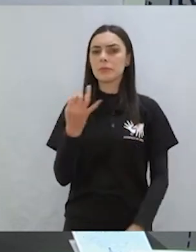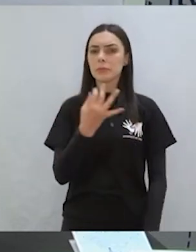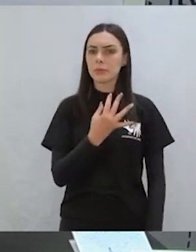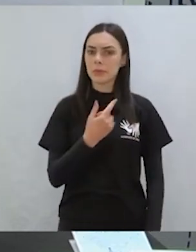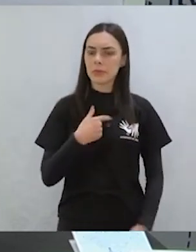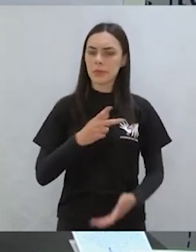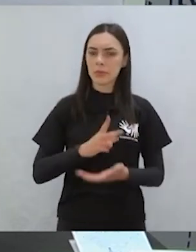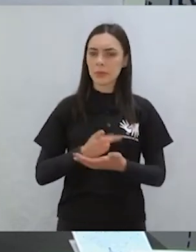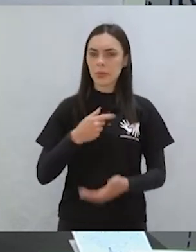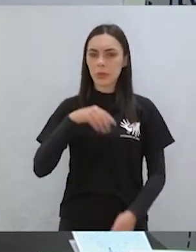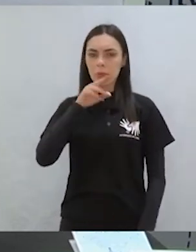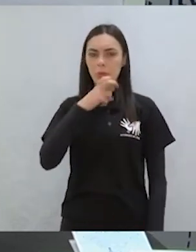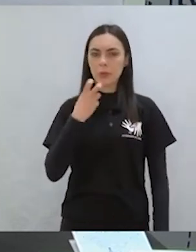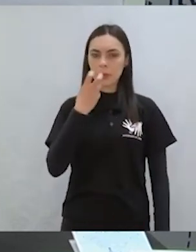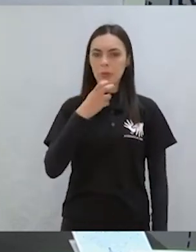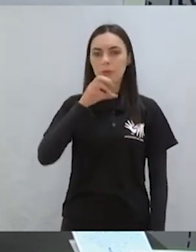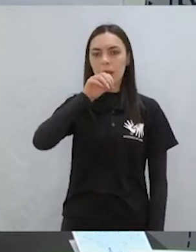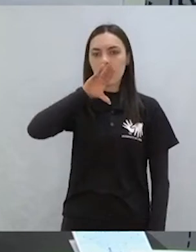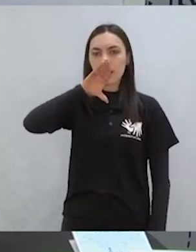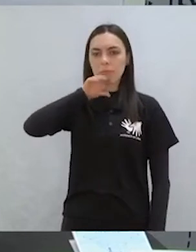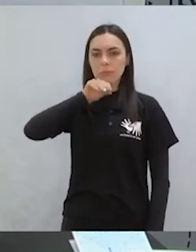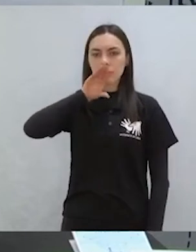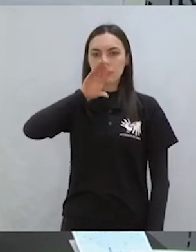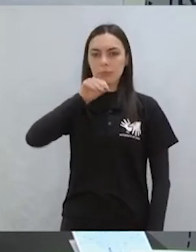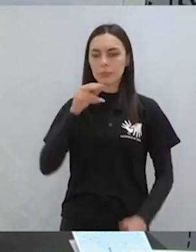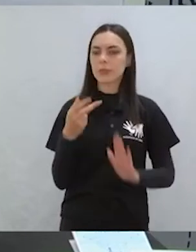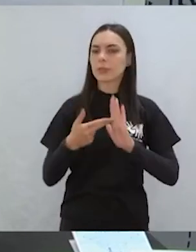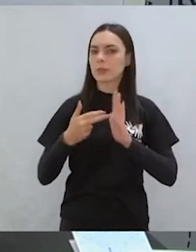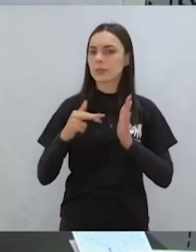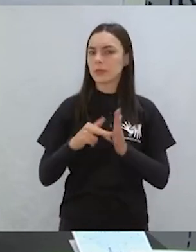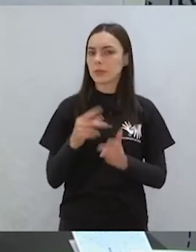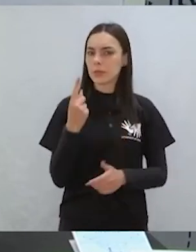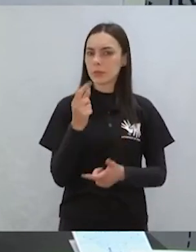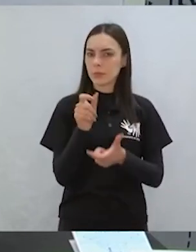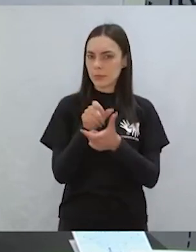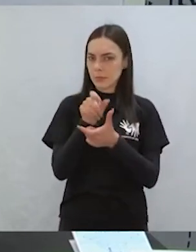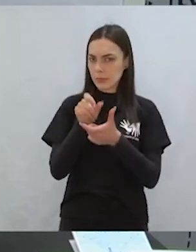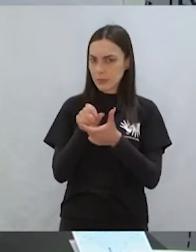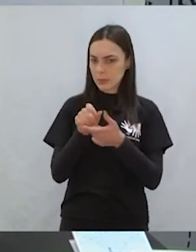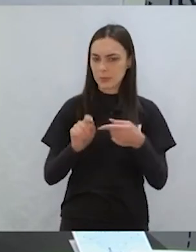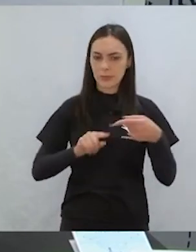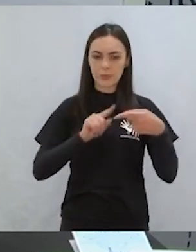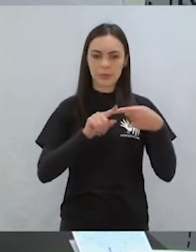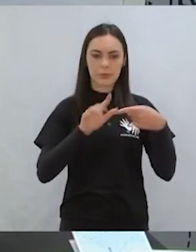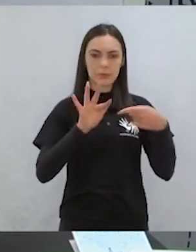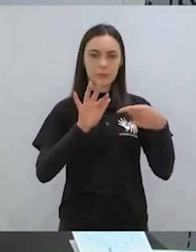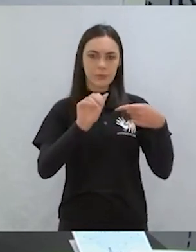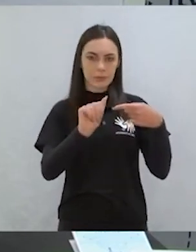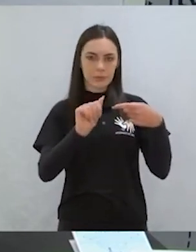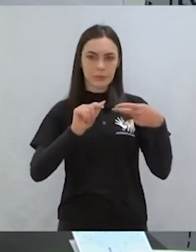sílabas? Cada vez que eu abro a minha boca para falar fada, é uma sílaba. Lembram?